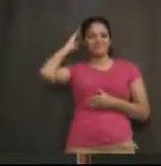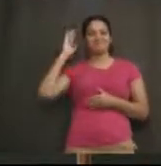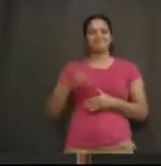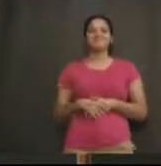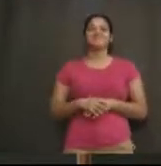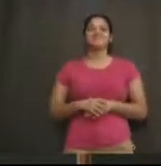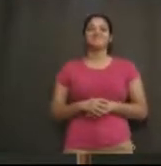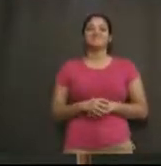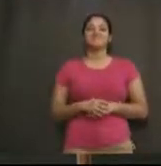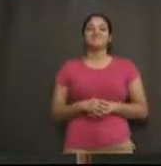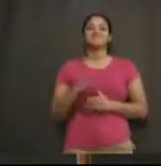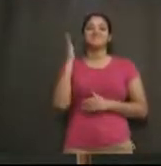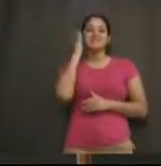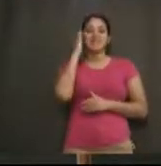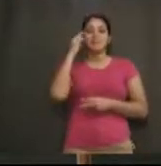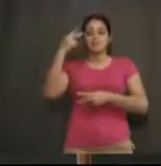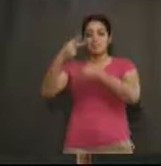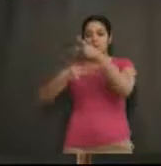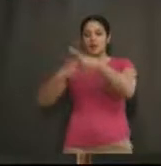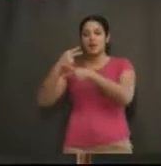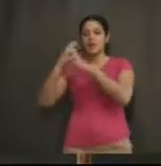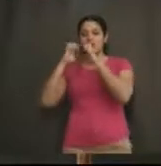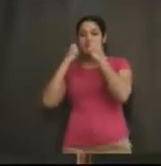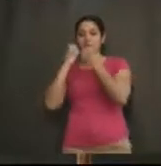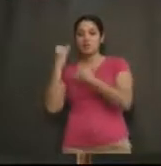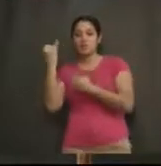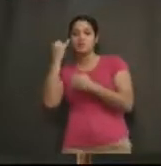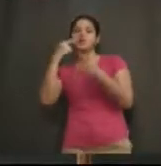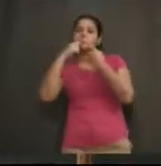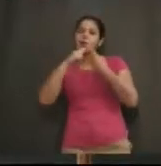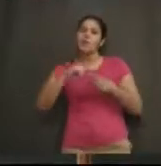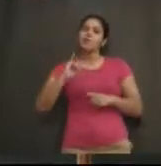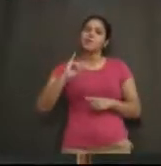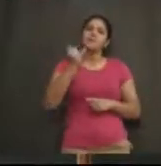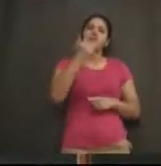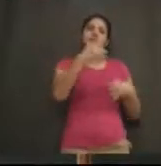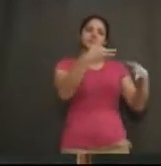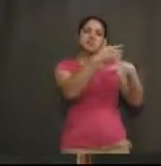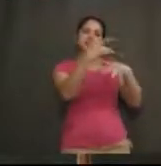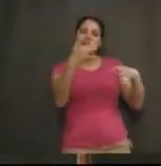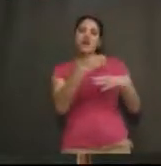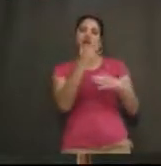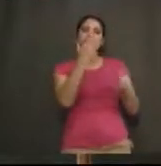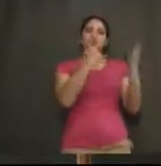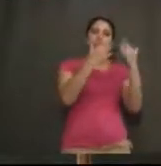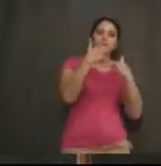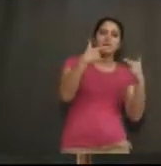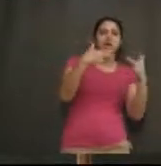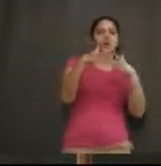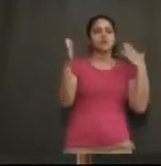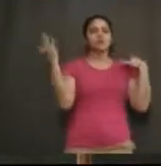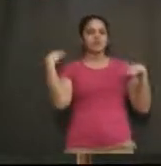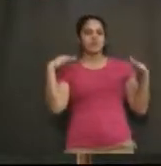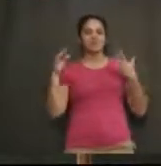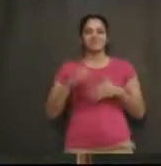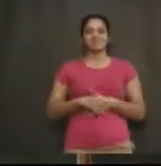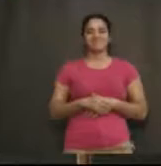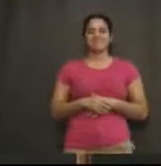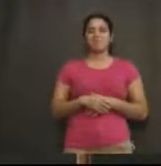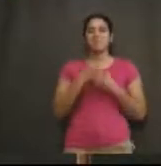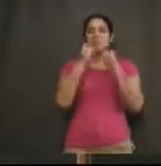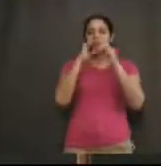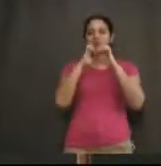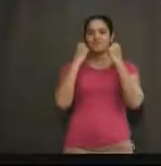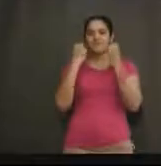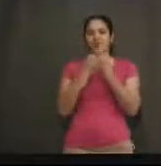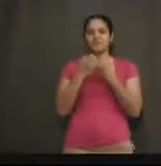da Bienal, aproveitem nossa cidade e tudo que já foi colocado aqui, principalmente a nossa culinária. Um ótimo evento a todos. Muito obrigado.